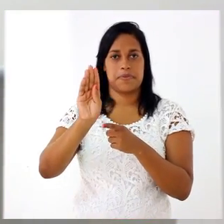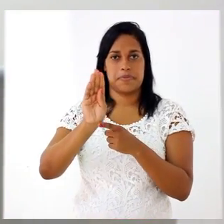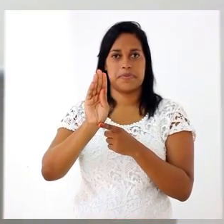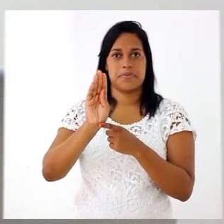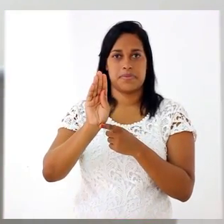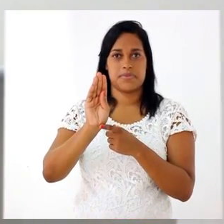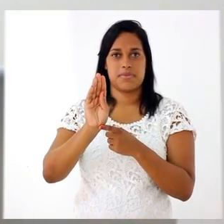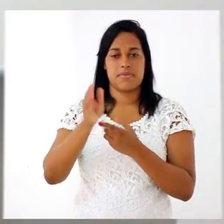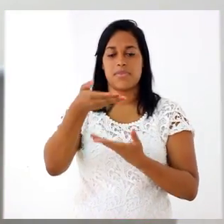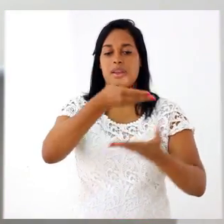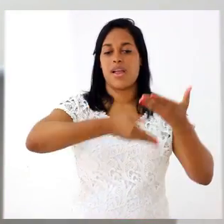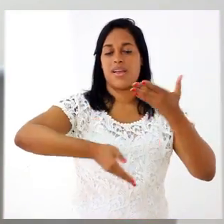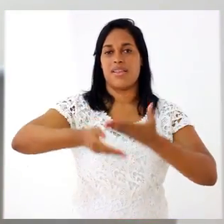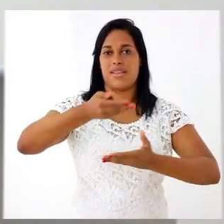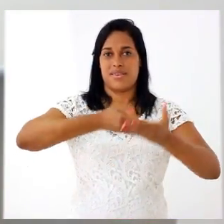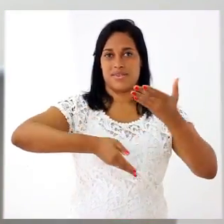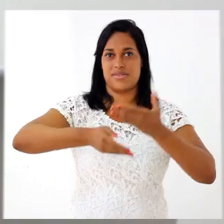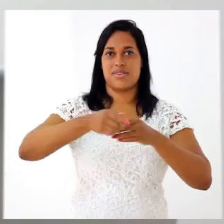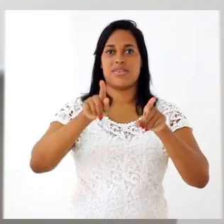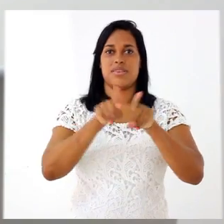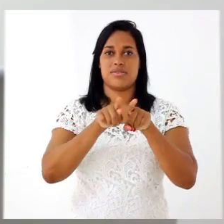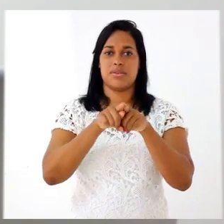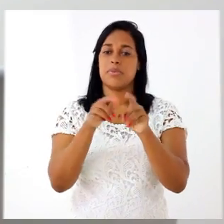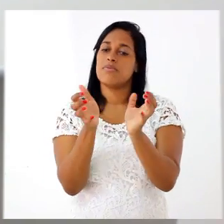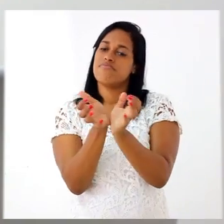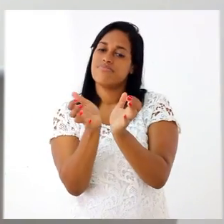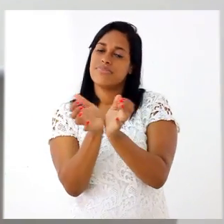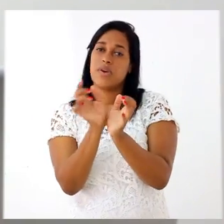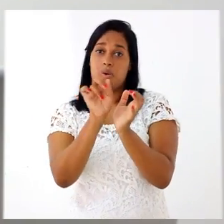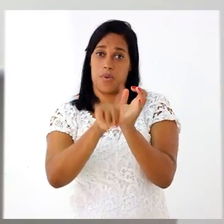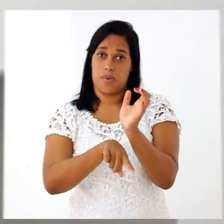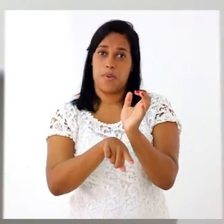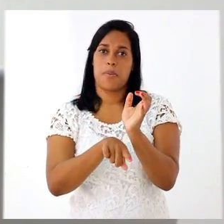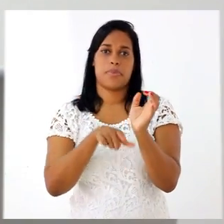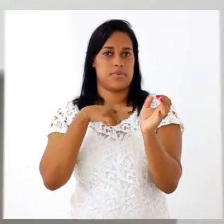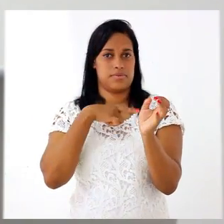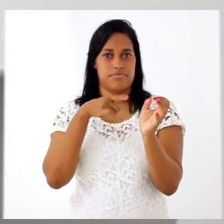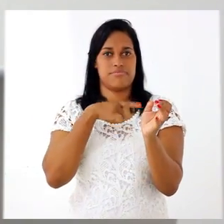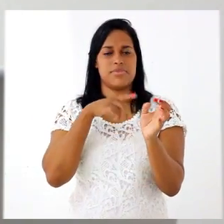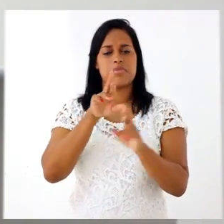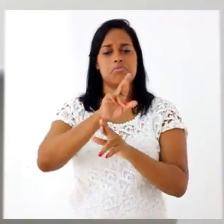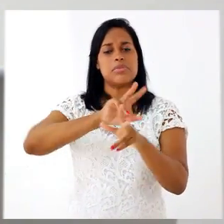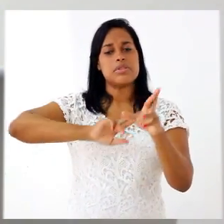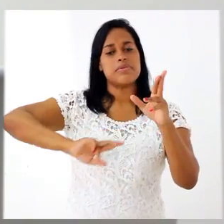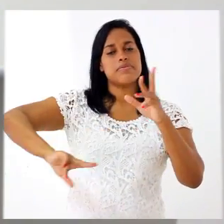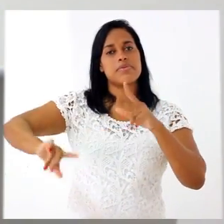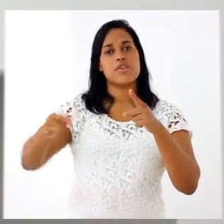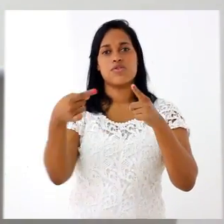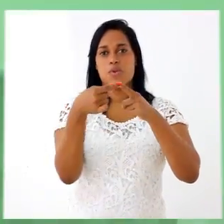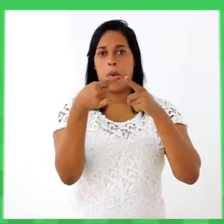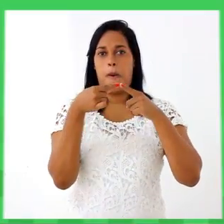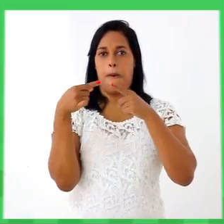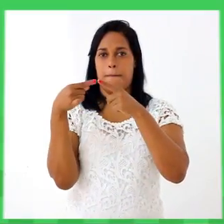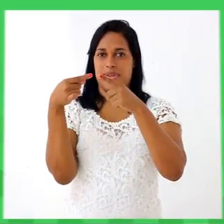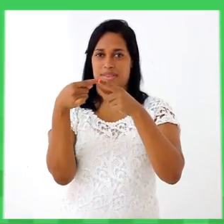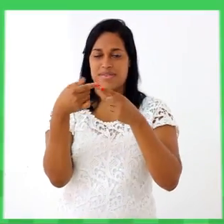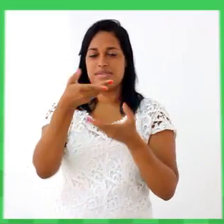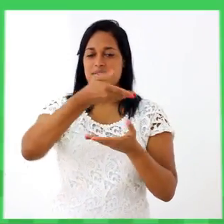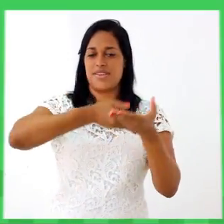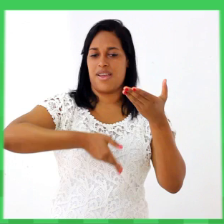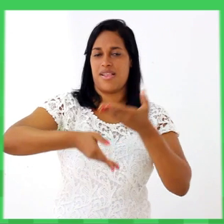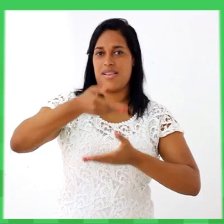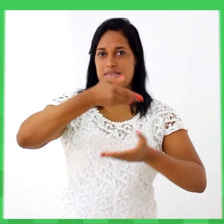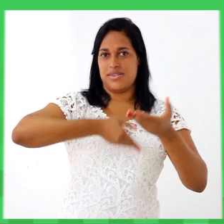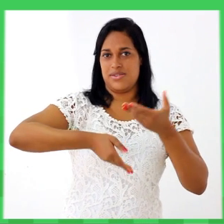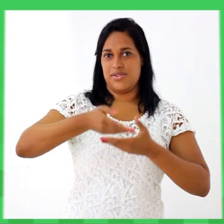está relacionado ao outro? E neste caso, temos diferentes combinações. Temos relacionamento de